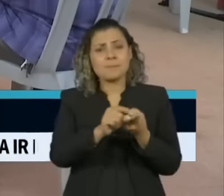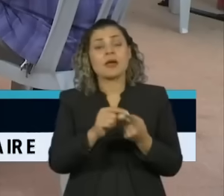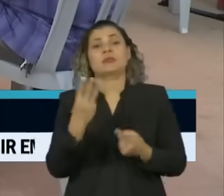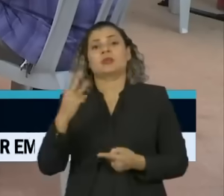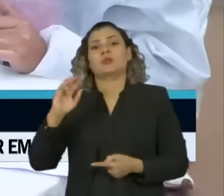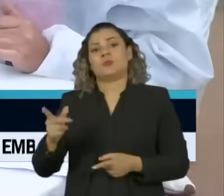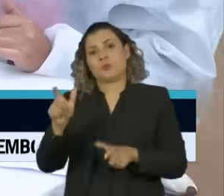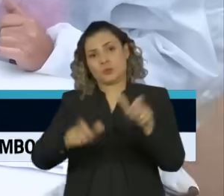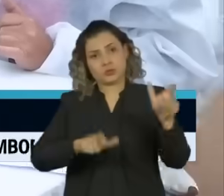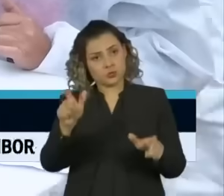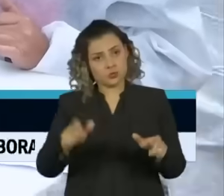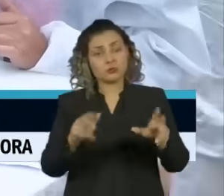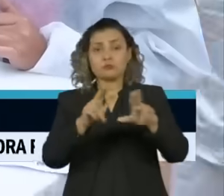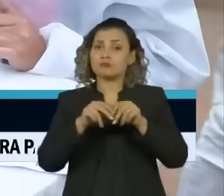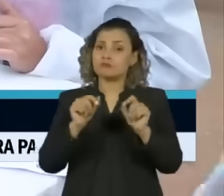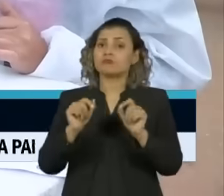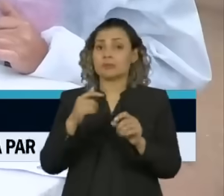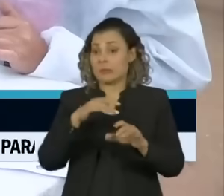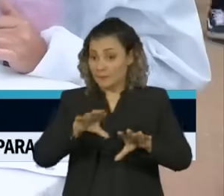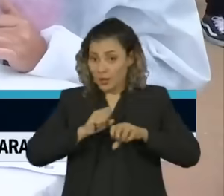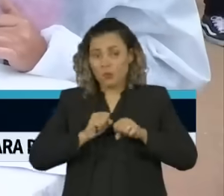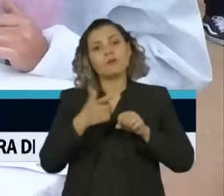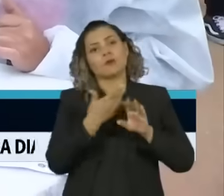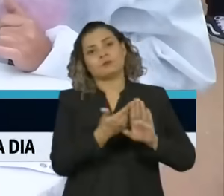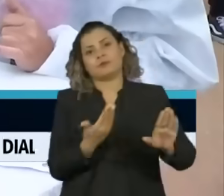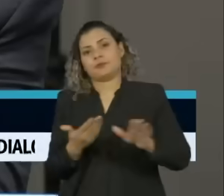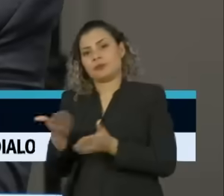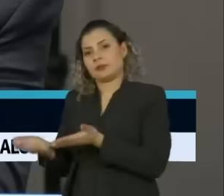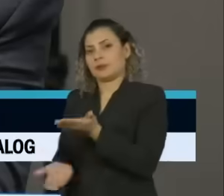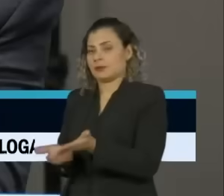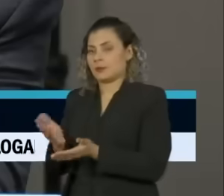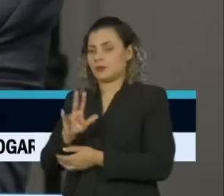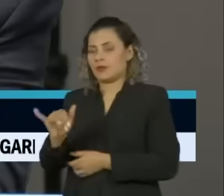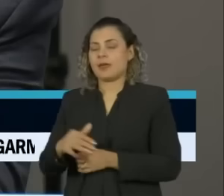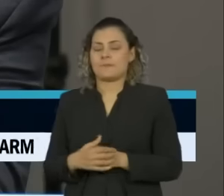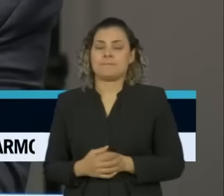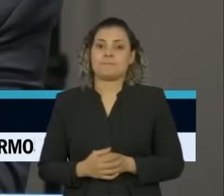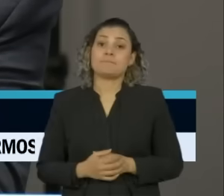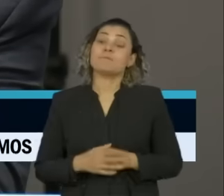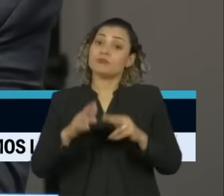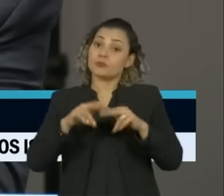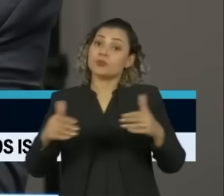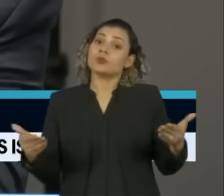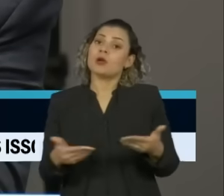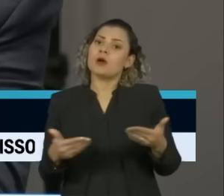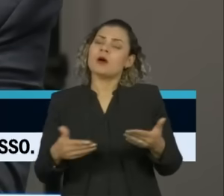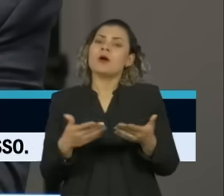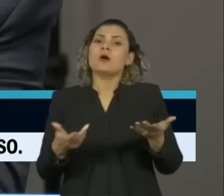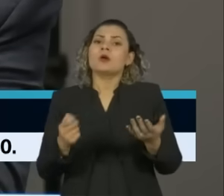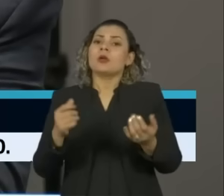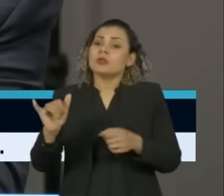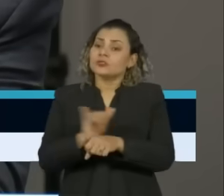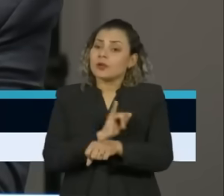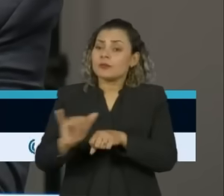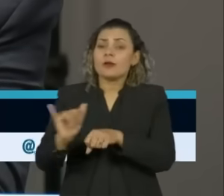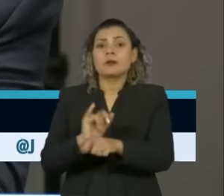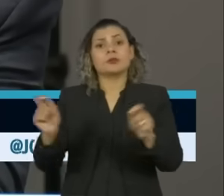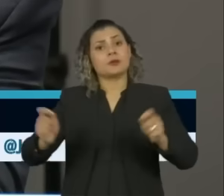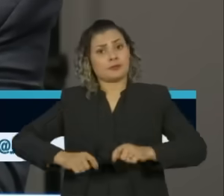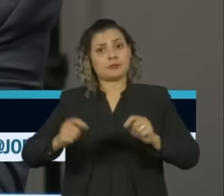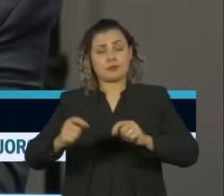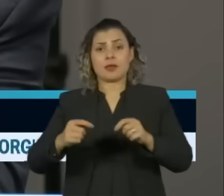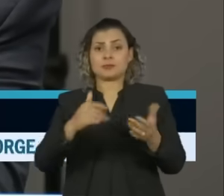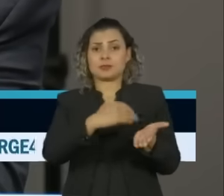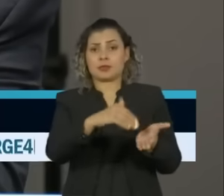Quem estiver contaminado será isolado e receberá tratamento. Essa é uma ferramenta que a gente pode buscar, em conjunto com